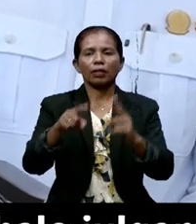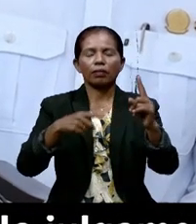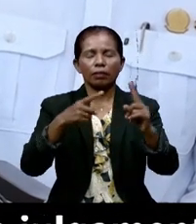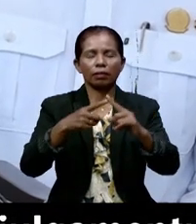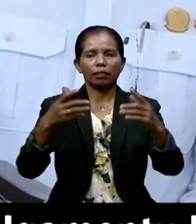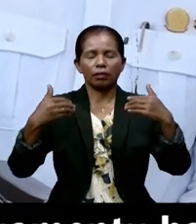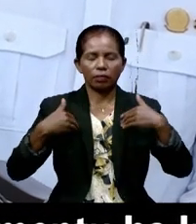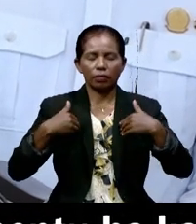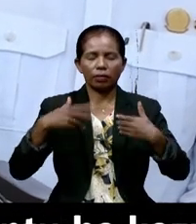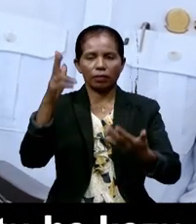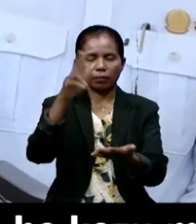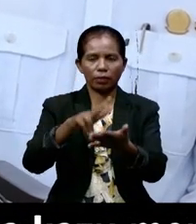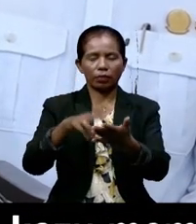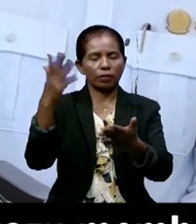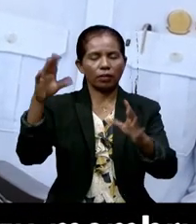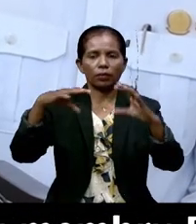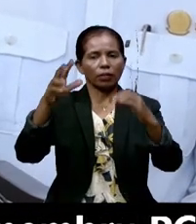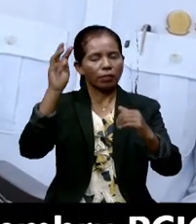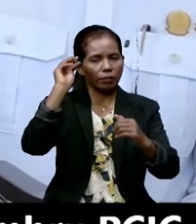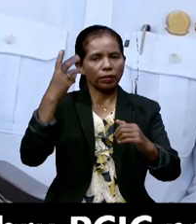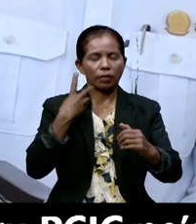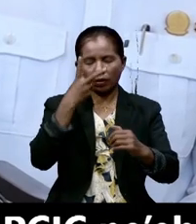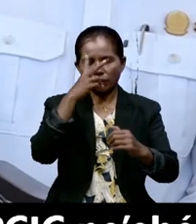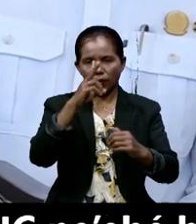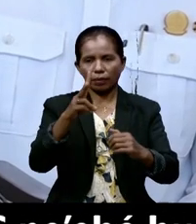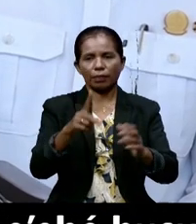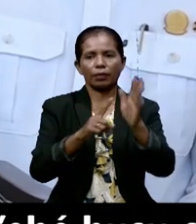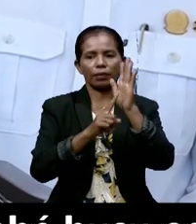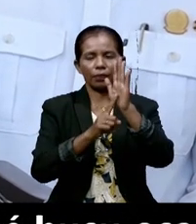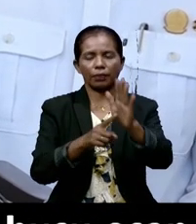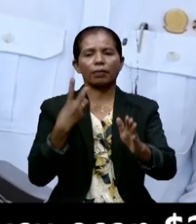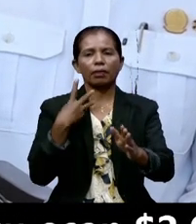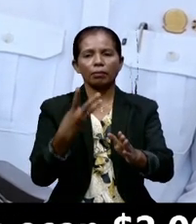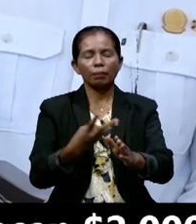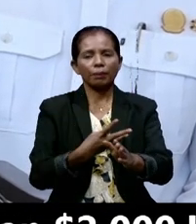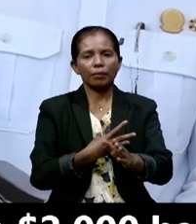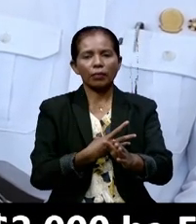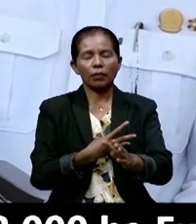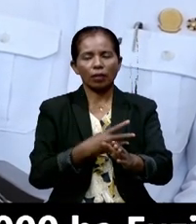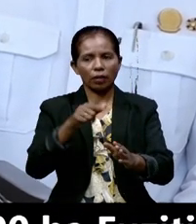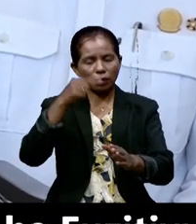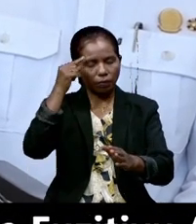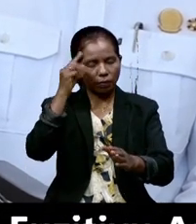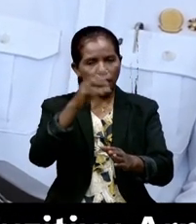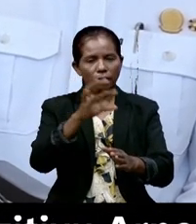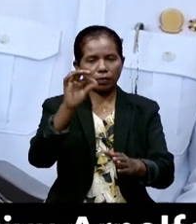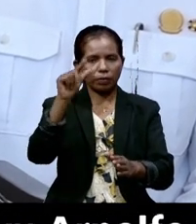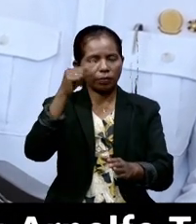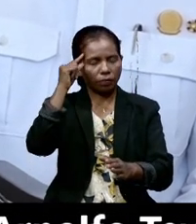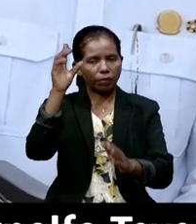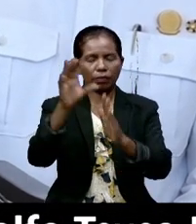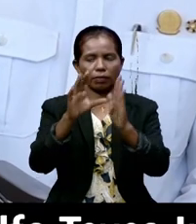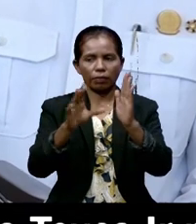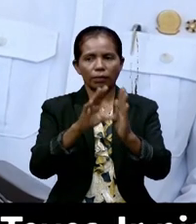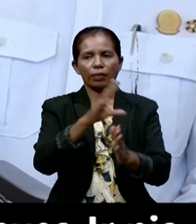na aprovasau ia konsel dos ministros e tare kat ne ato serve ba itani ni governo non governo constitucional